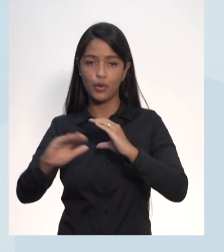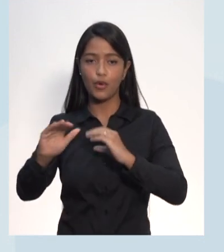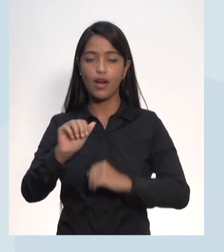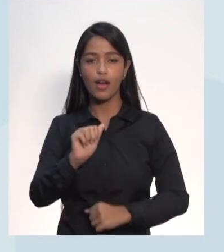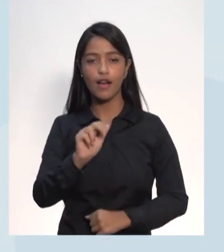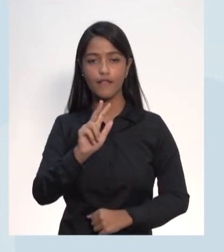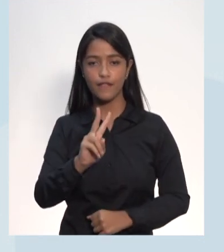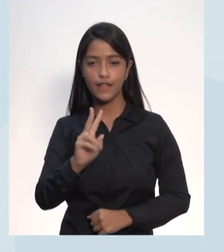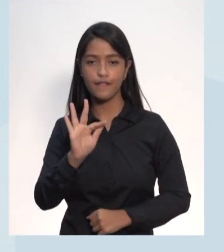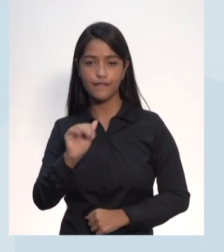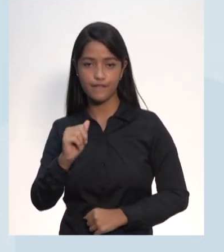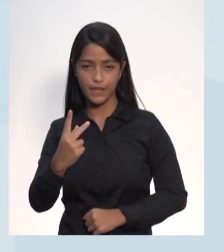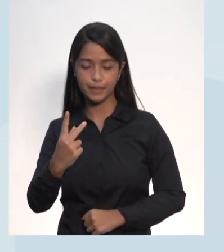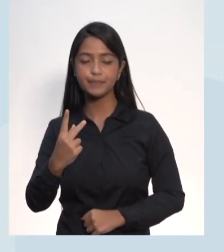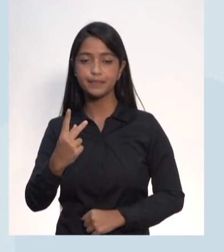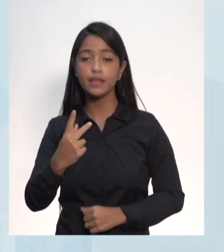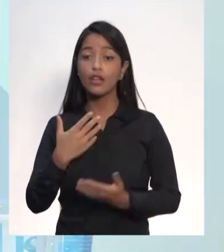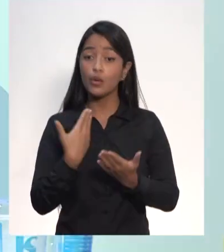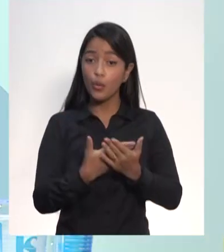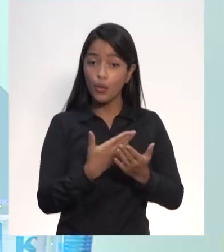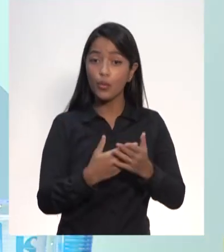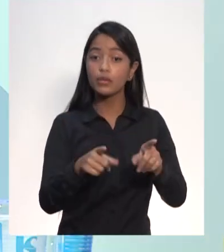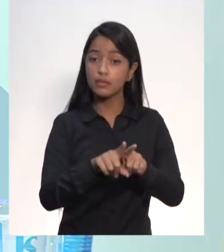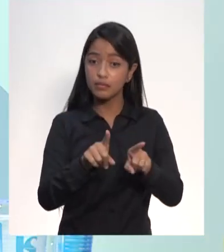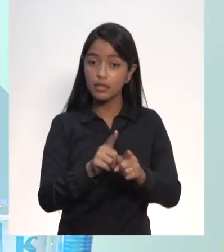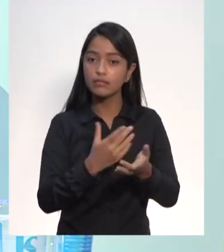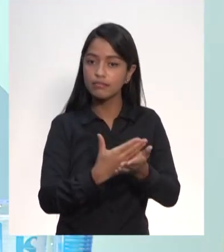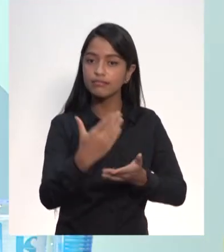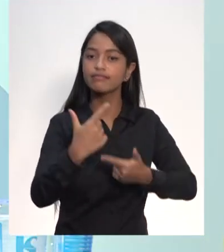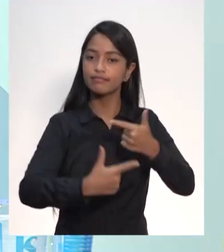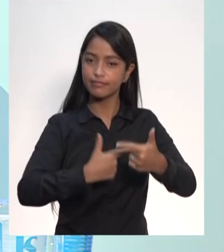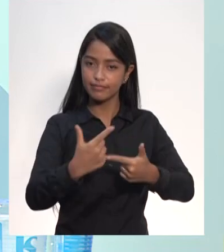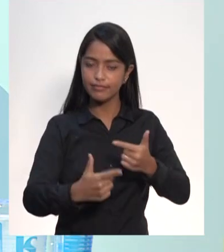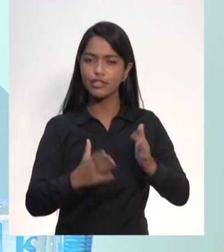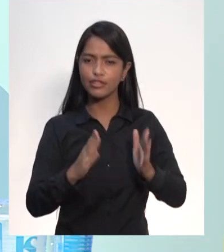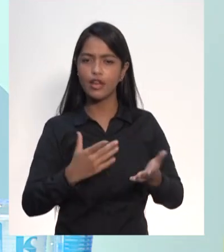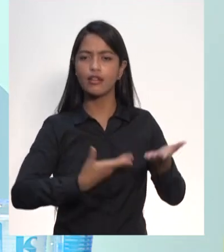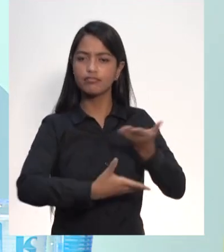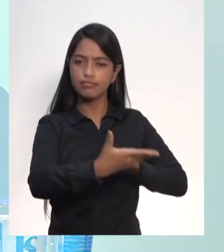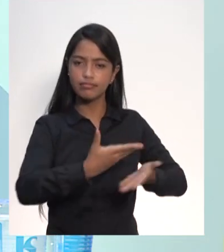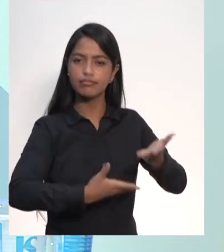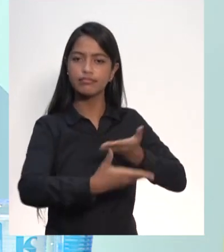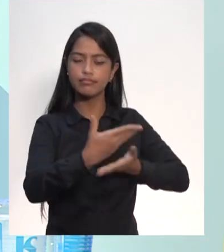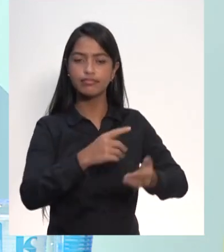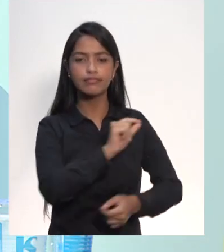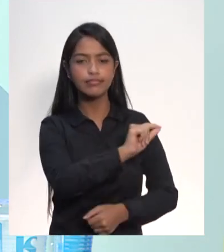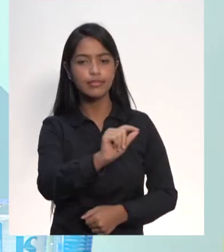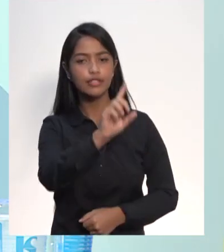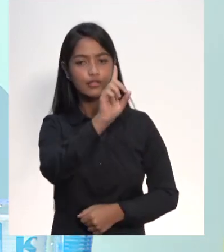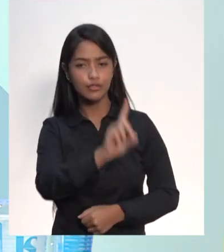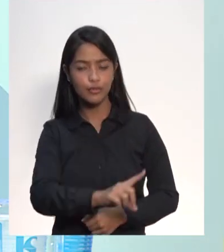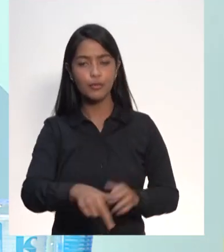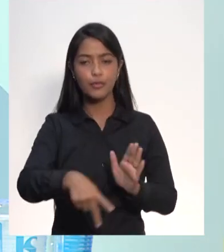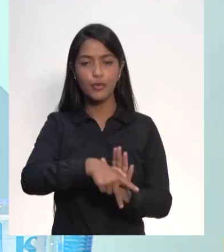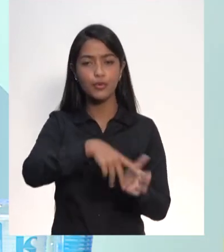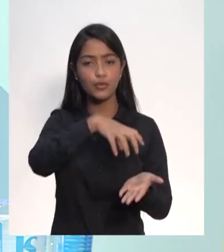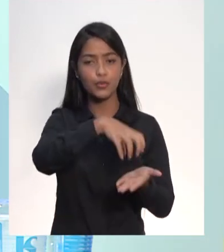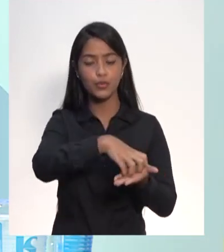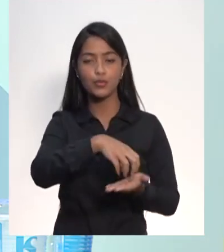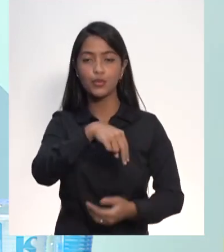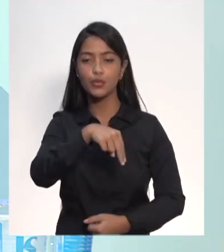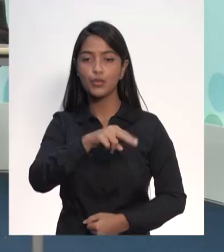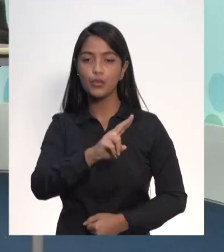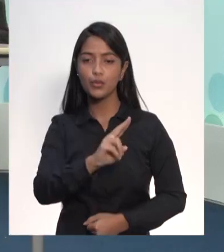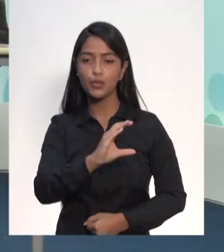até iniciaram esse trabalho, nós também tivemos aí um diálogo com os nossos diretores de núcleo pedagógico, com